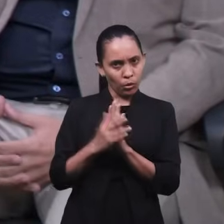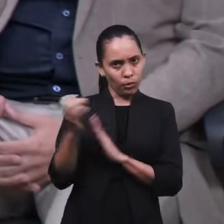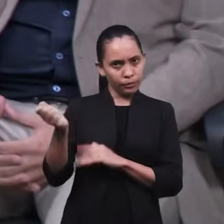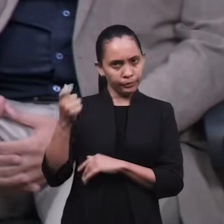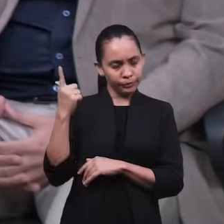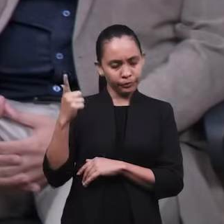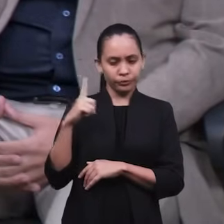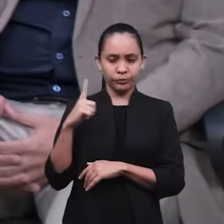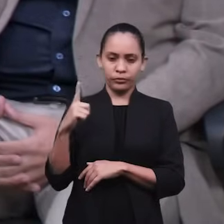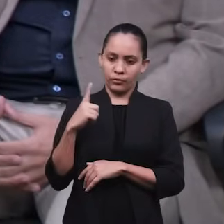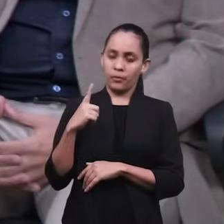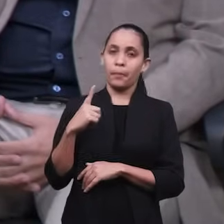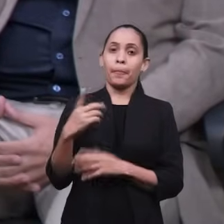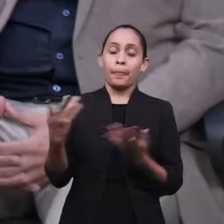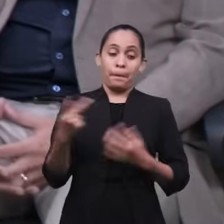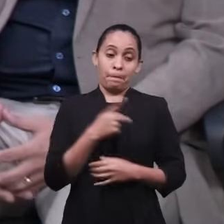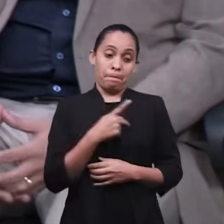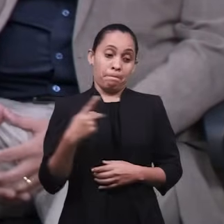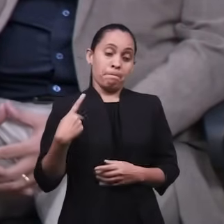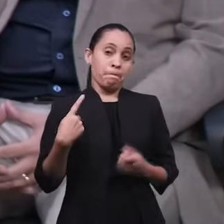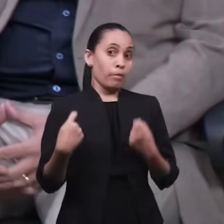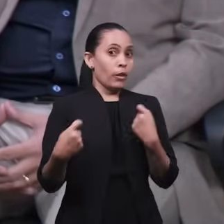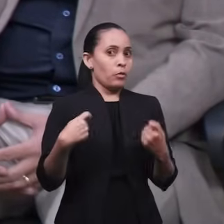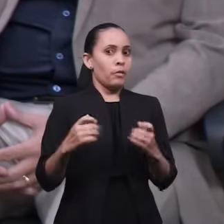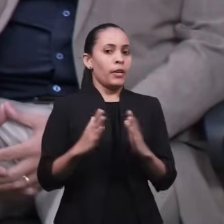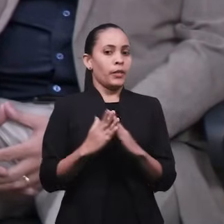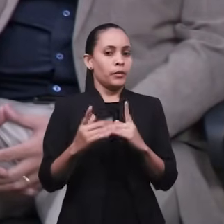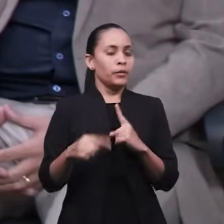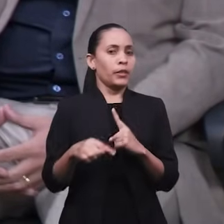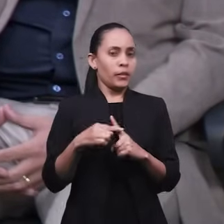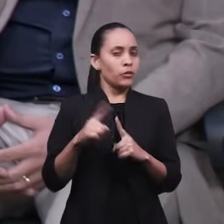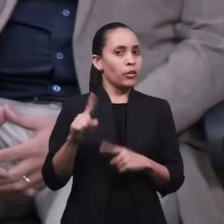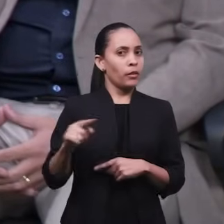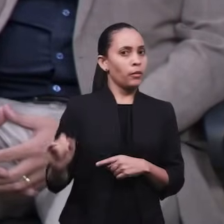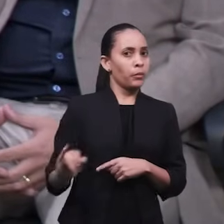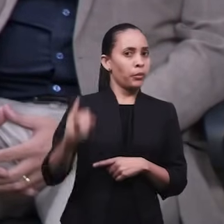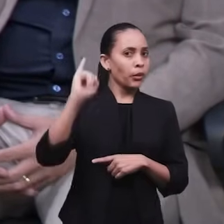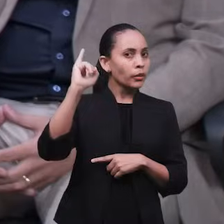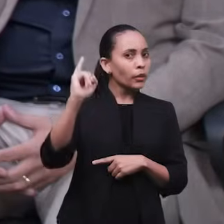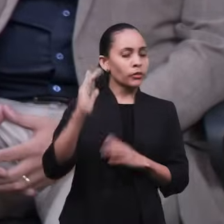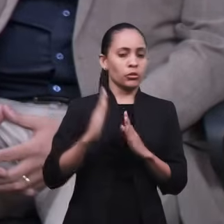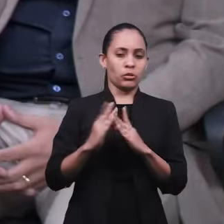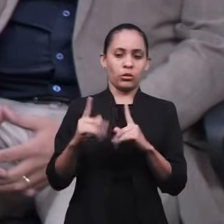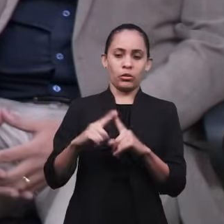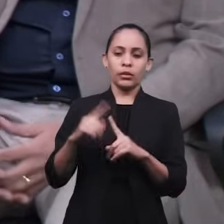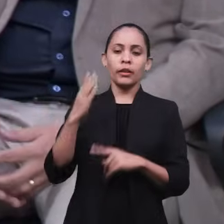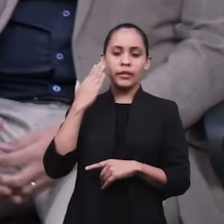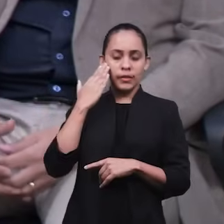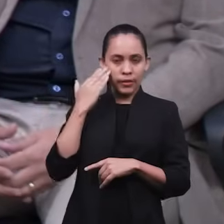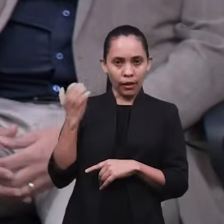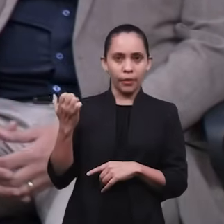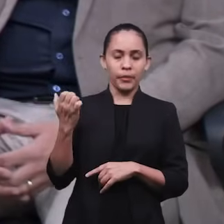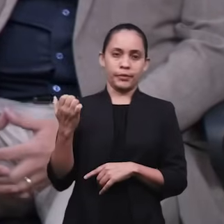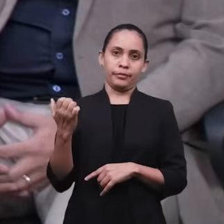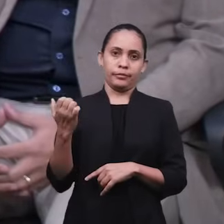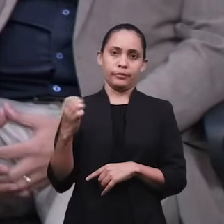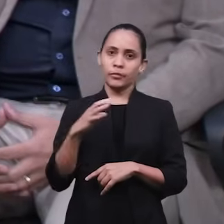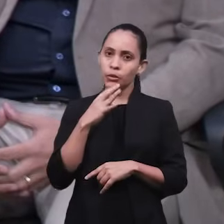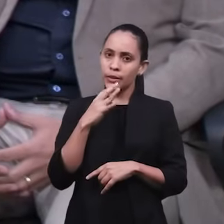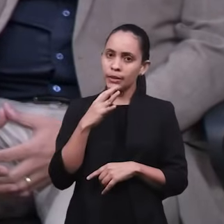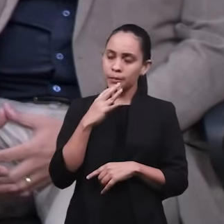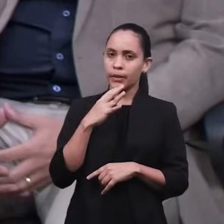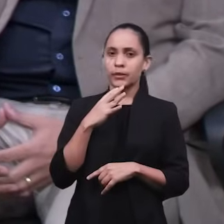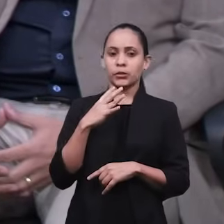na verdade o pastor é o governo da igreja, né? Então é importante que o pastor esteja ciente, até porque às vezes